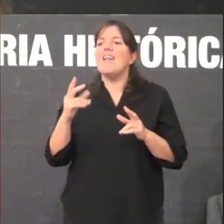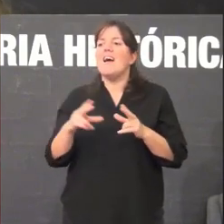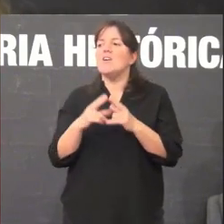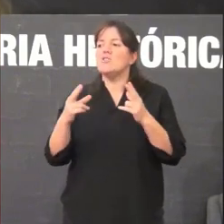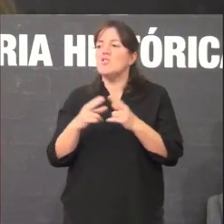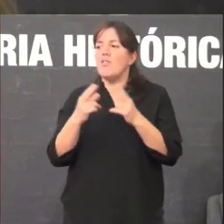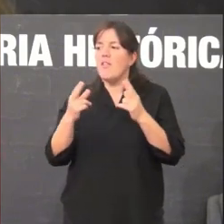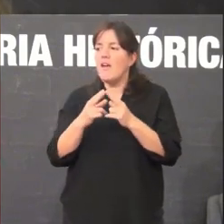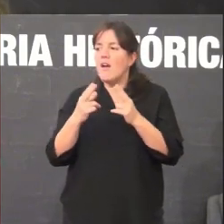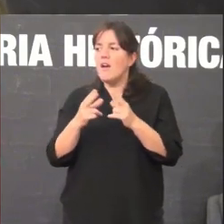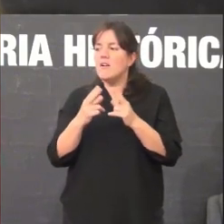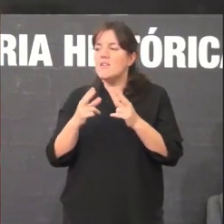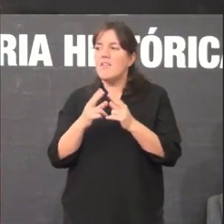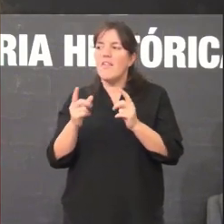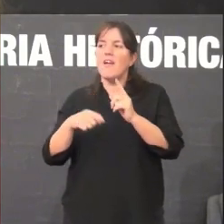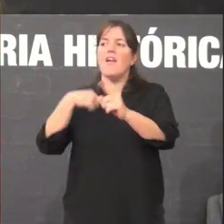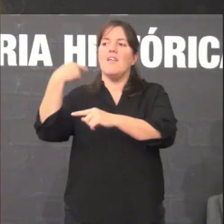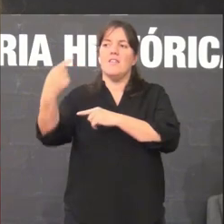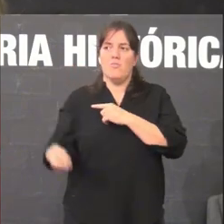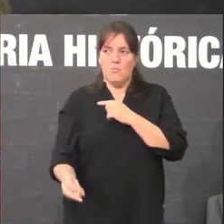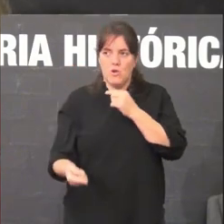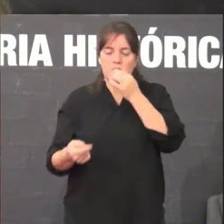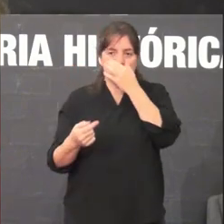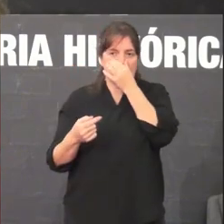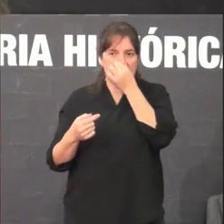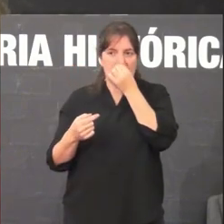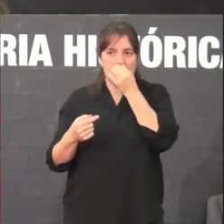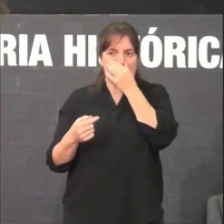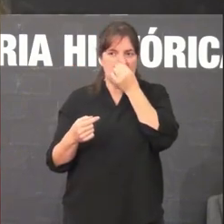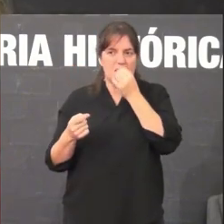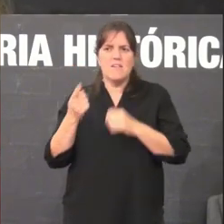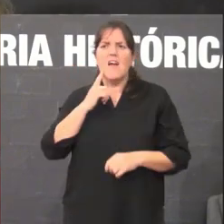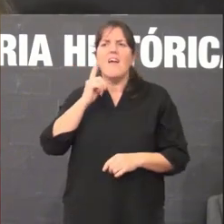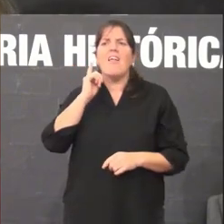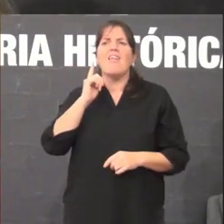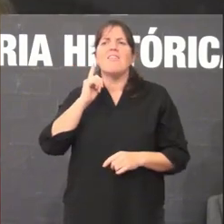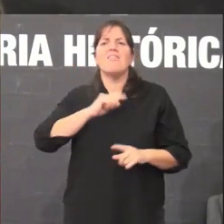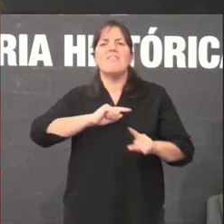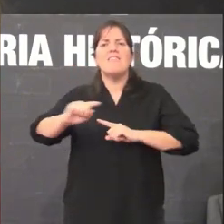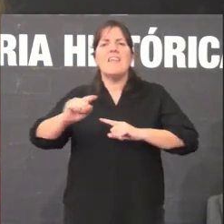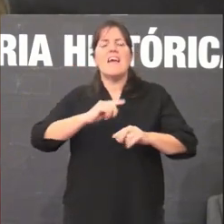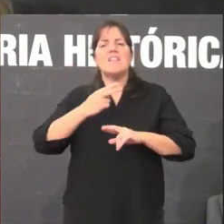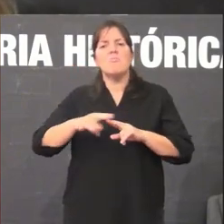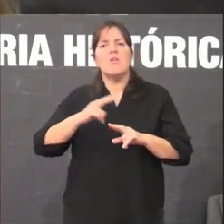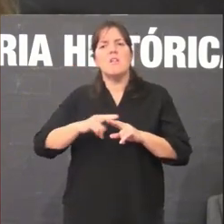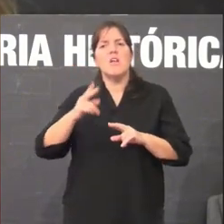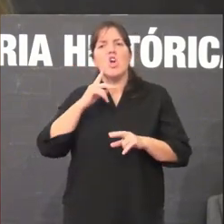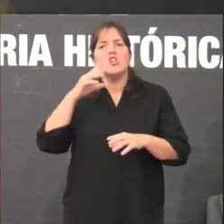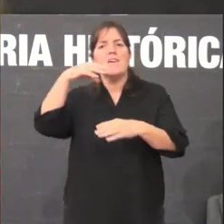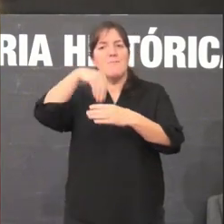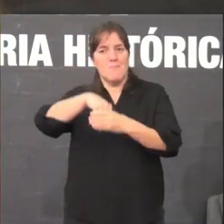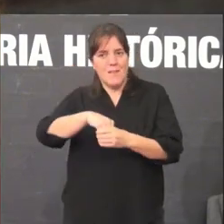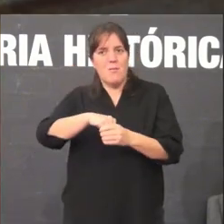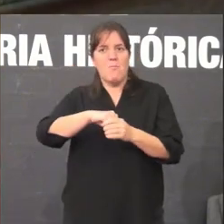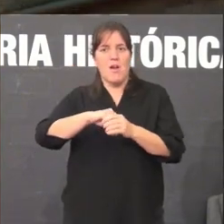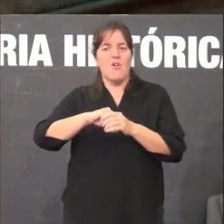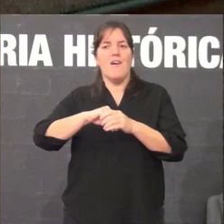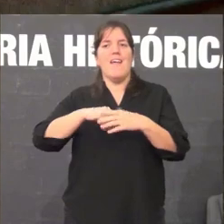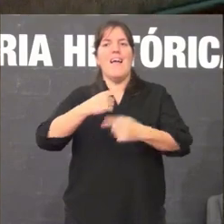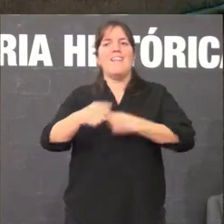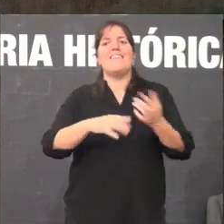Numa sociedade de vencedores e vencidos, os dirigentes políticos optaram por uma transição, aquilo que se denomina de uma